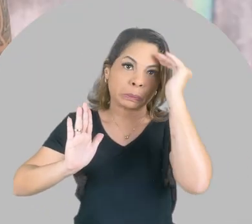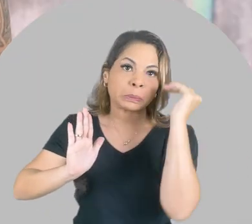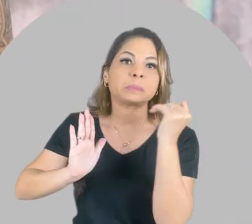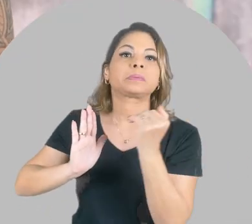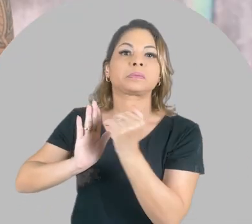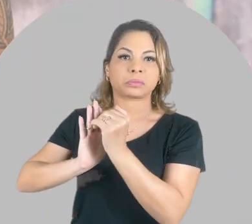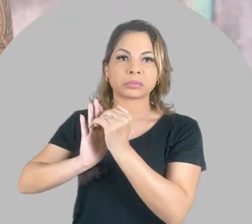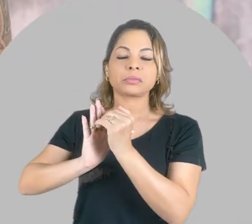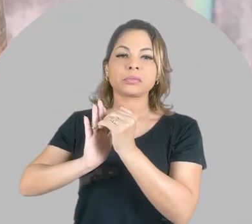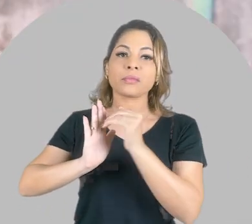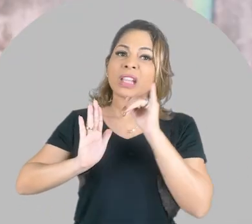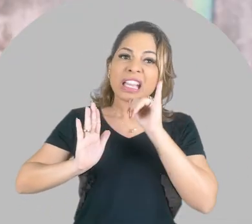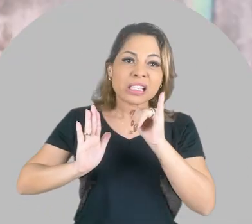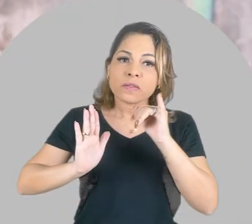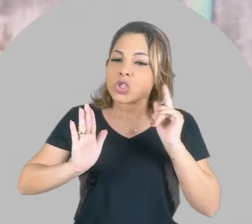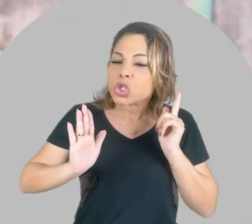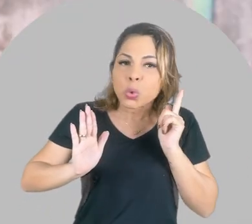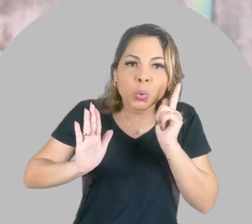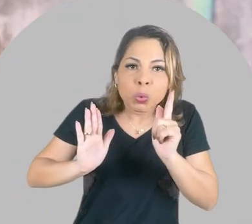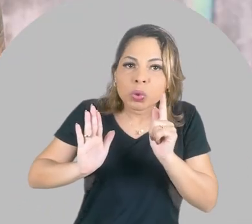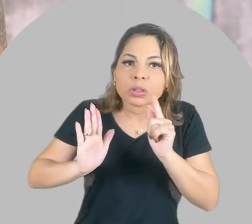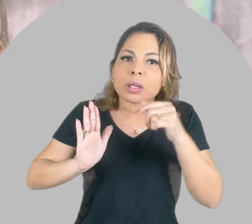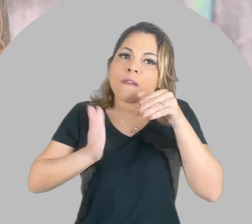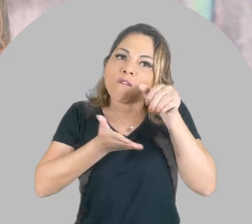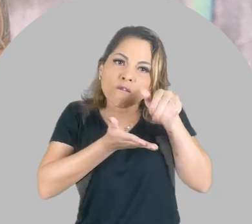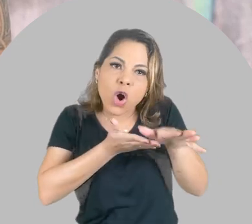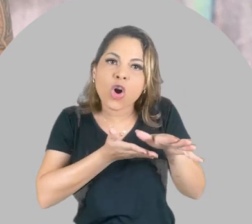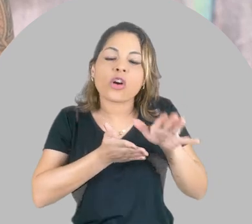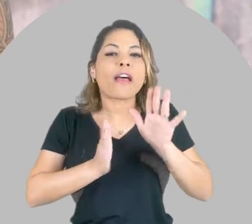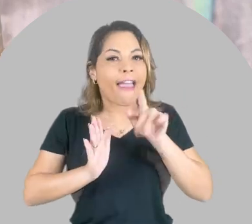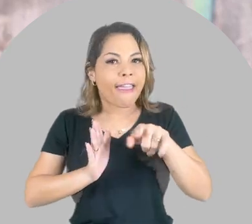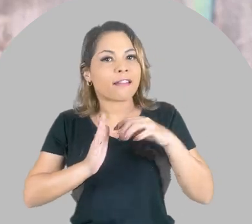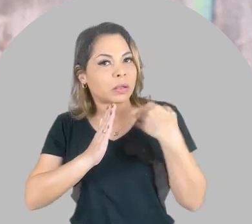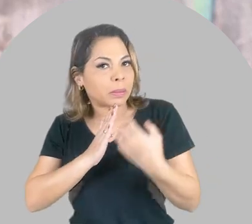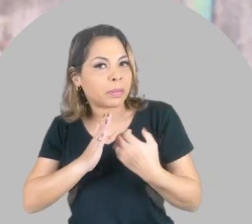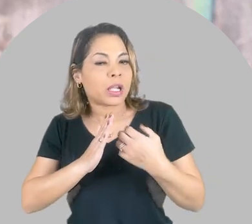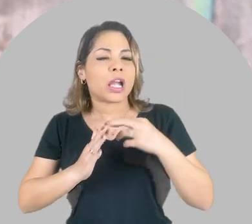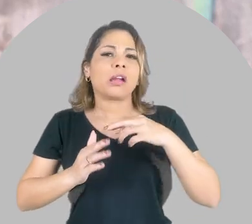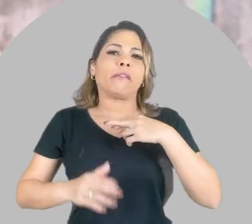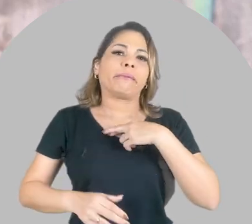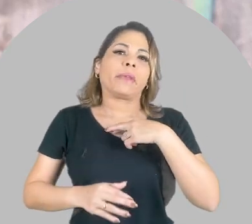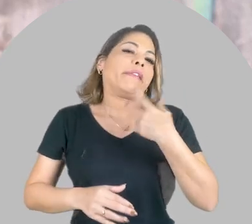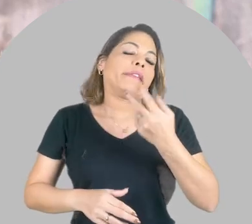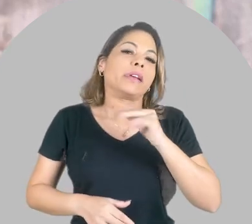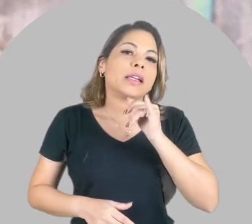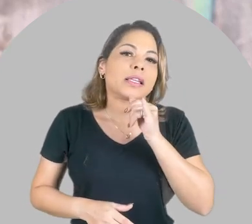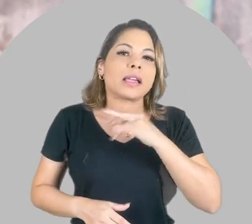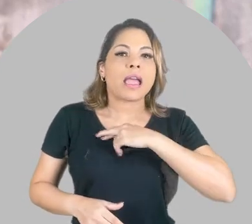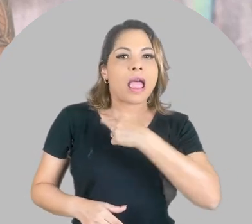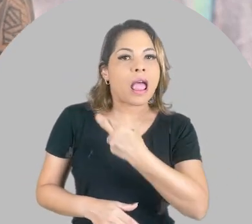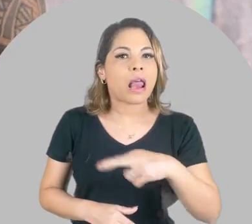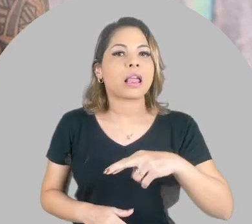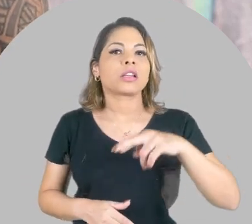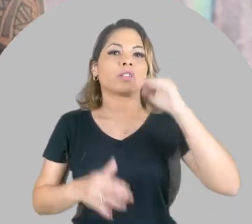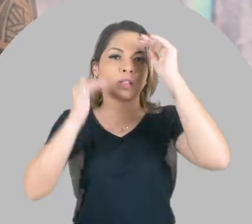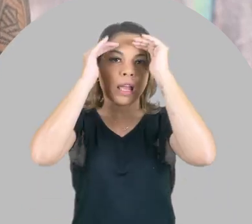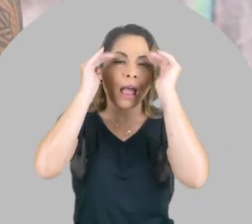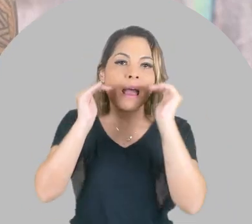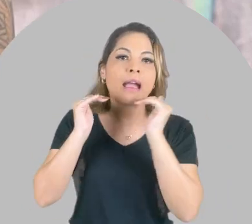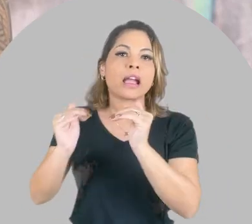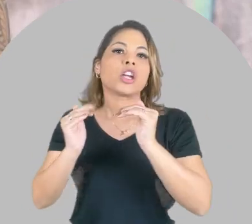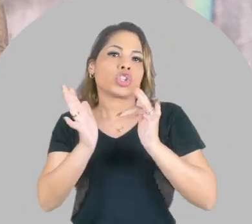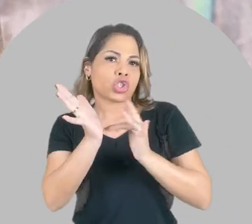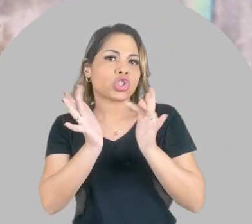umas regras ali e tal que você vai seguir. Quando você não se enquadra nela, você tá fora, é uma entidade. Você tem uma religião, se